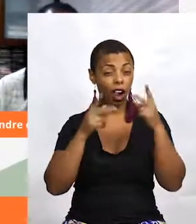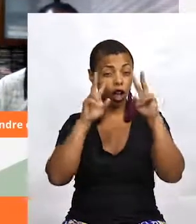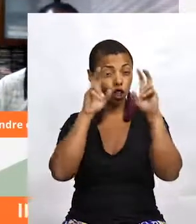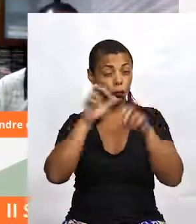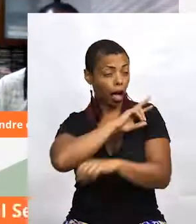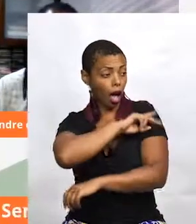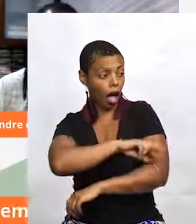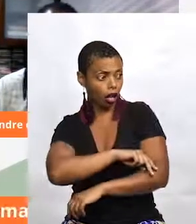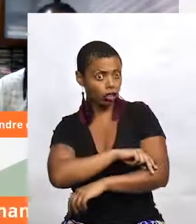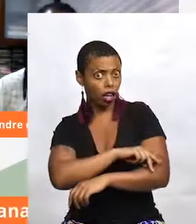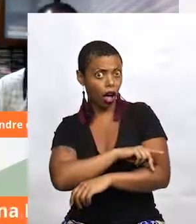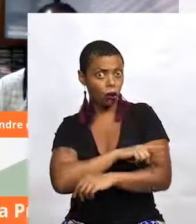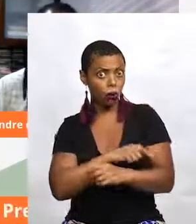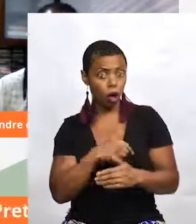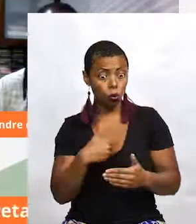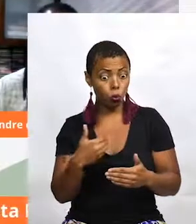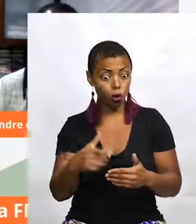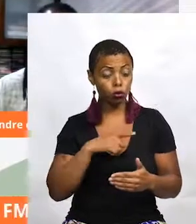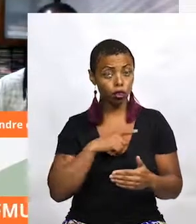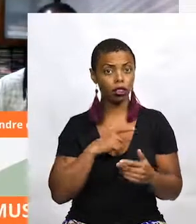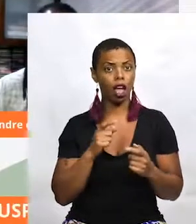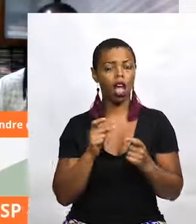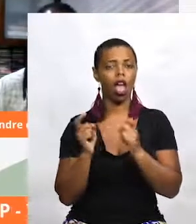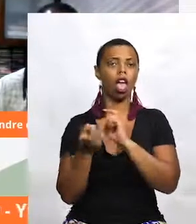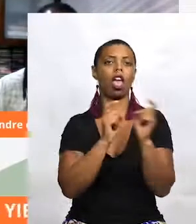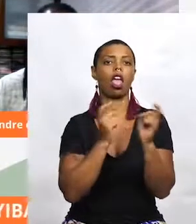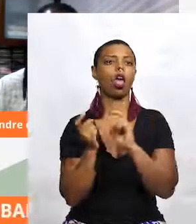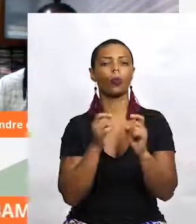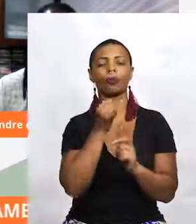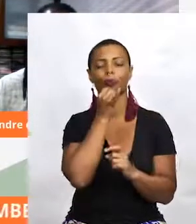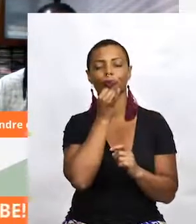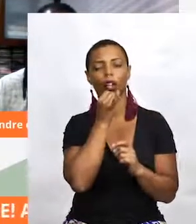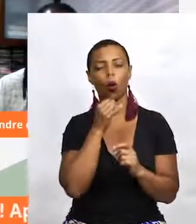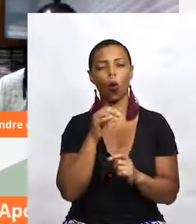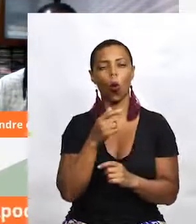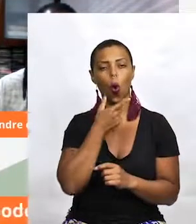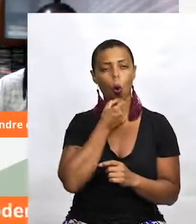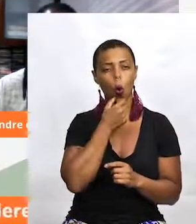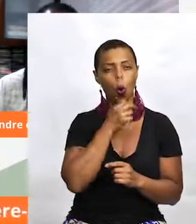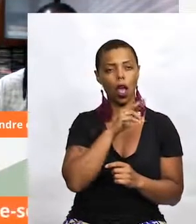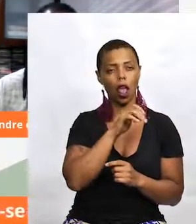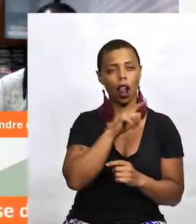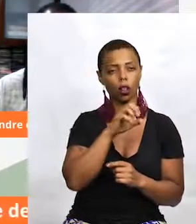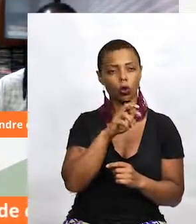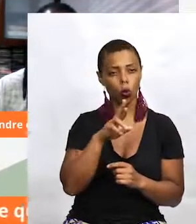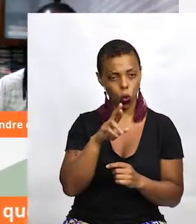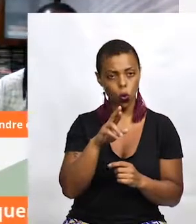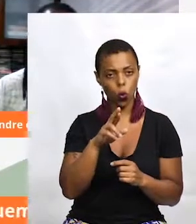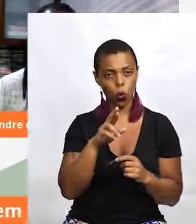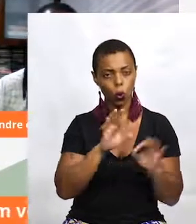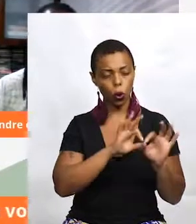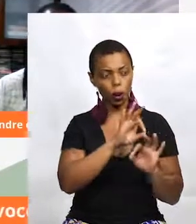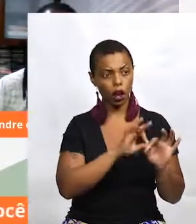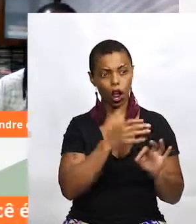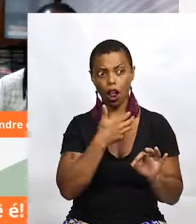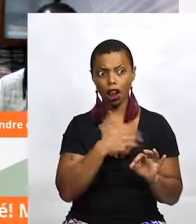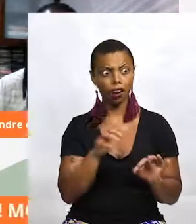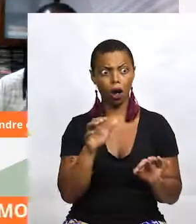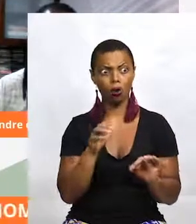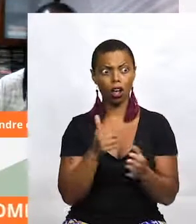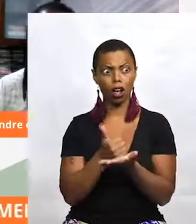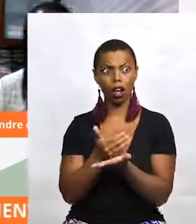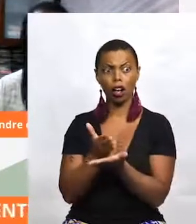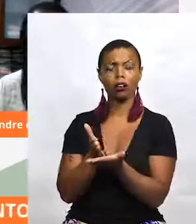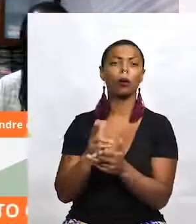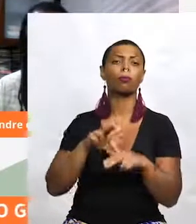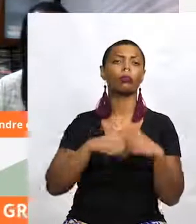Os professores não... O relator, né, do projeto não queria o corte racial. o corte seria por socioeconômico